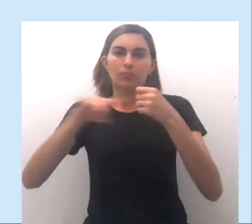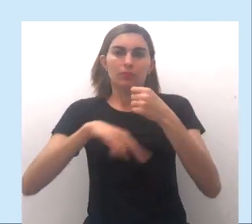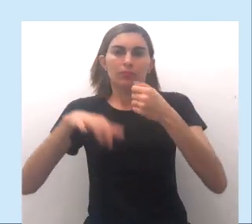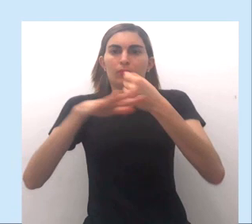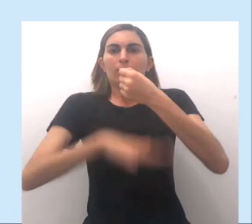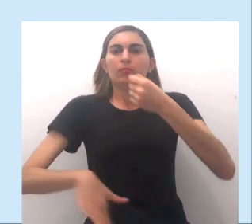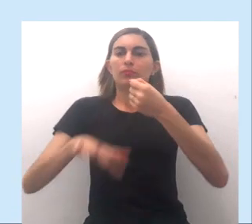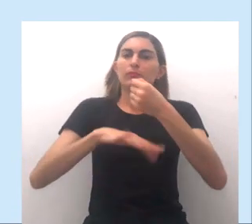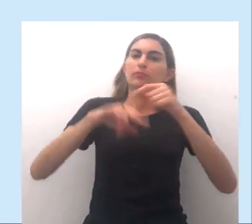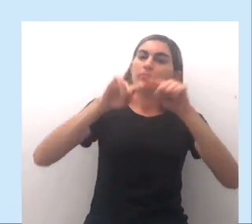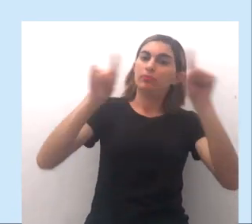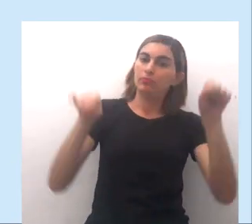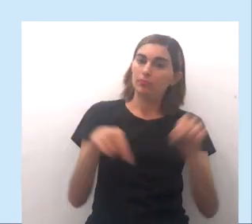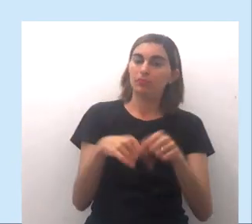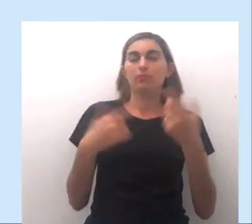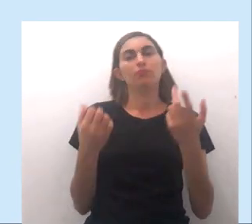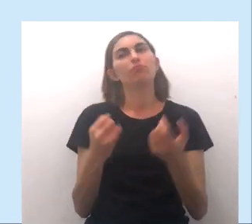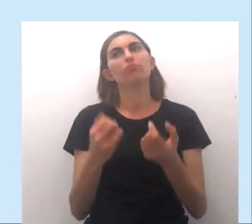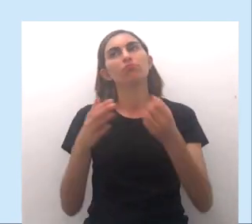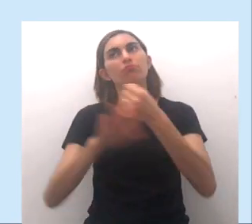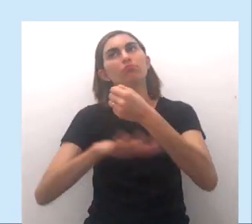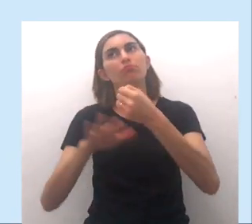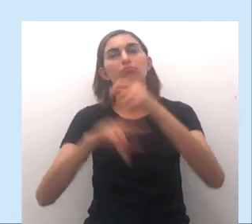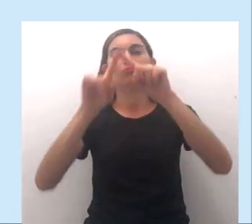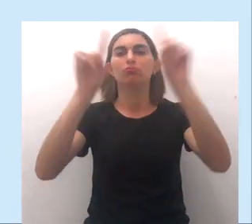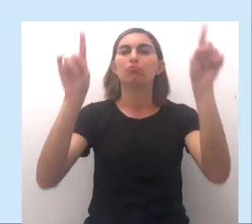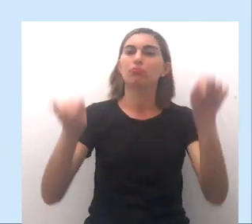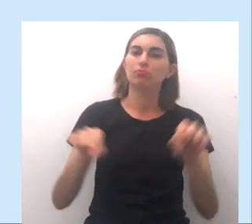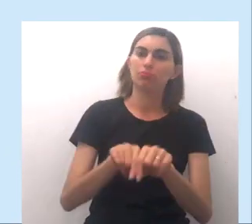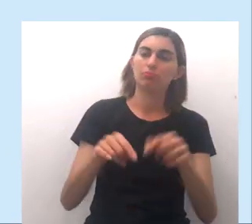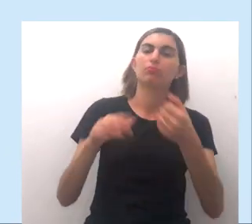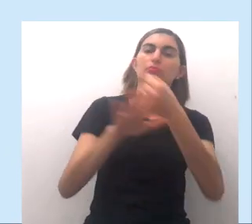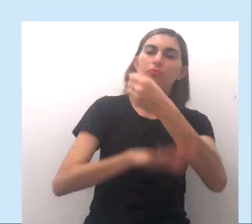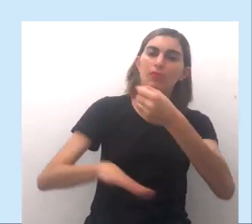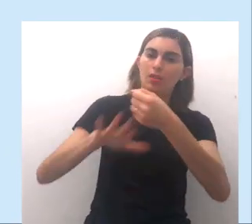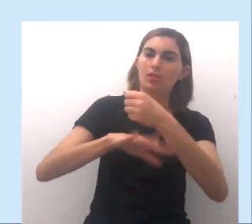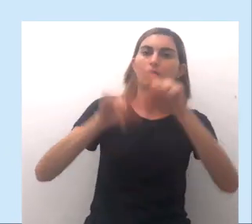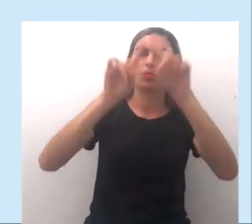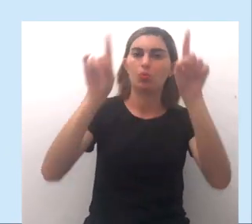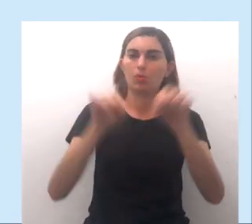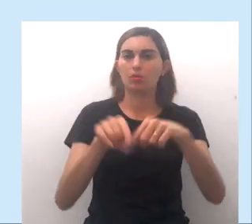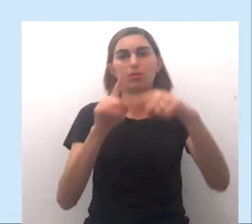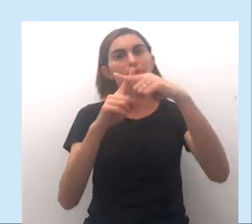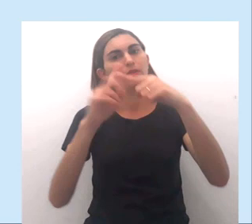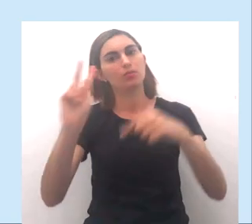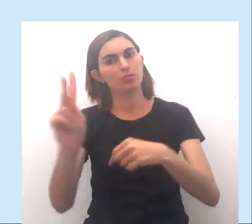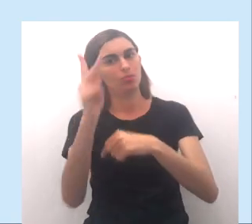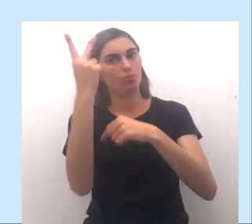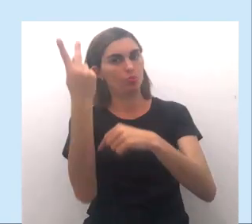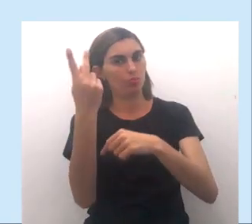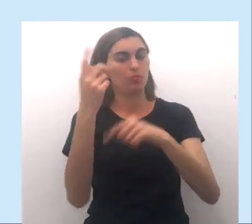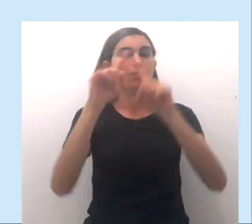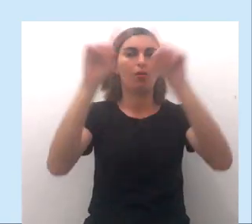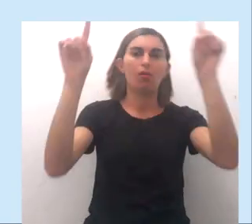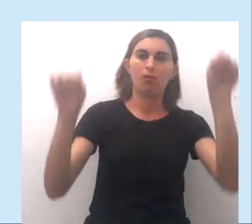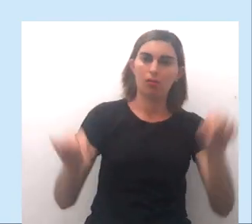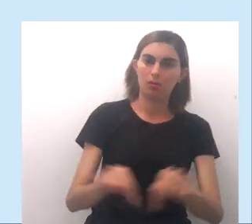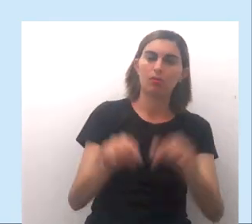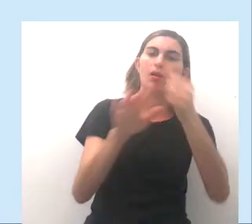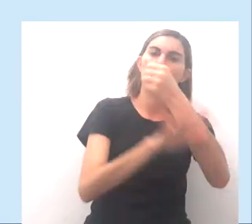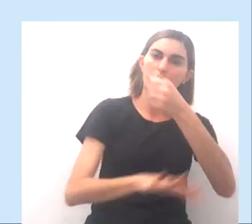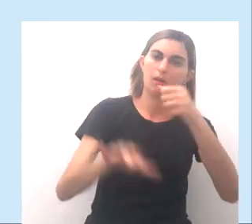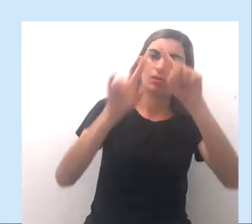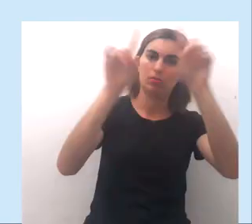círculo vezes a altura. Se a base for um quadrado, a área do quadrado vezes a altura. Se a base for um retângulo, a área do